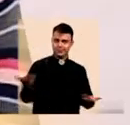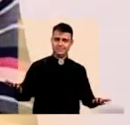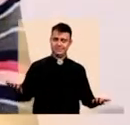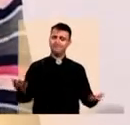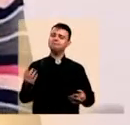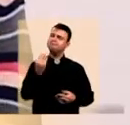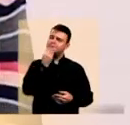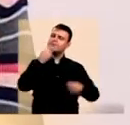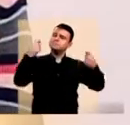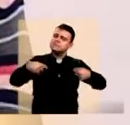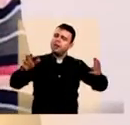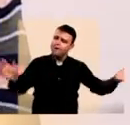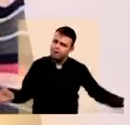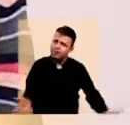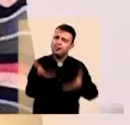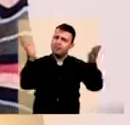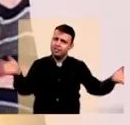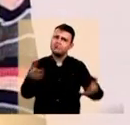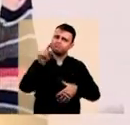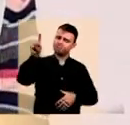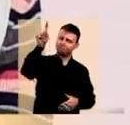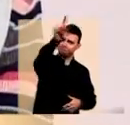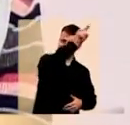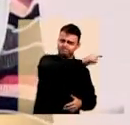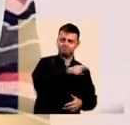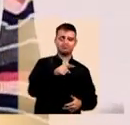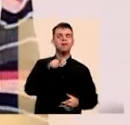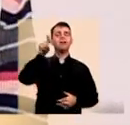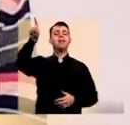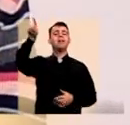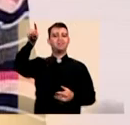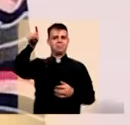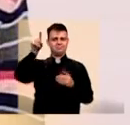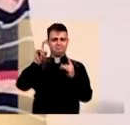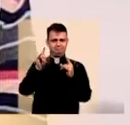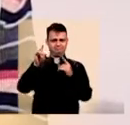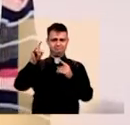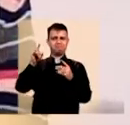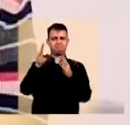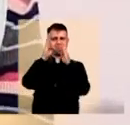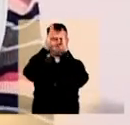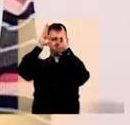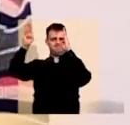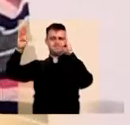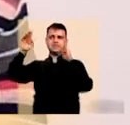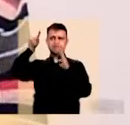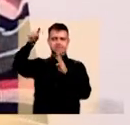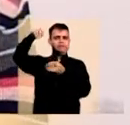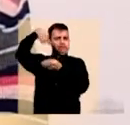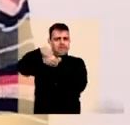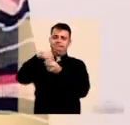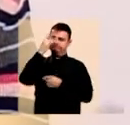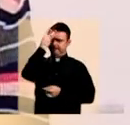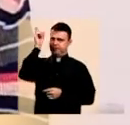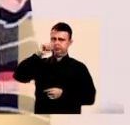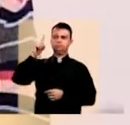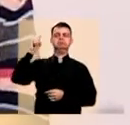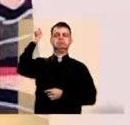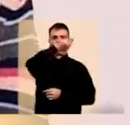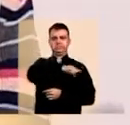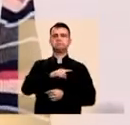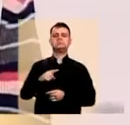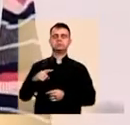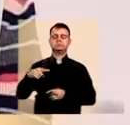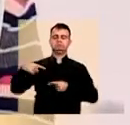gente precisa incentivar. E nós, bibliotecários, a gente tem esse desafio